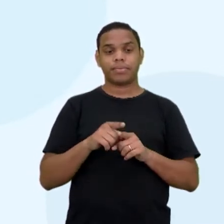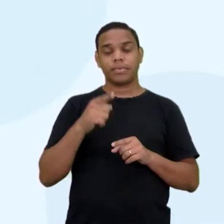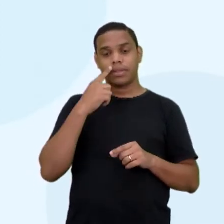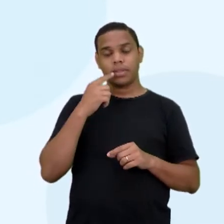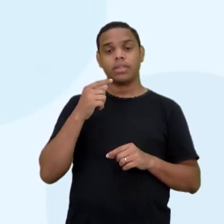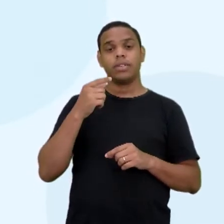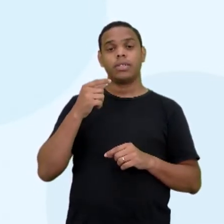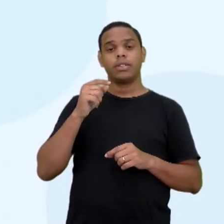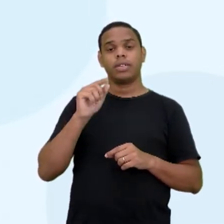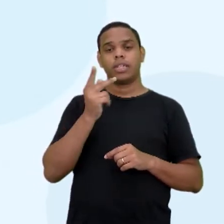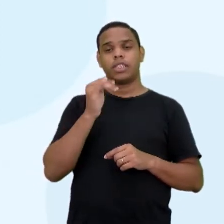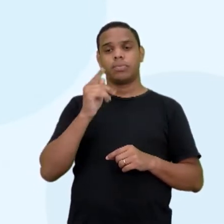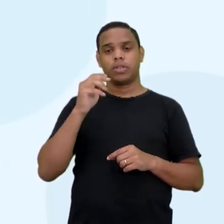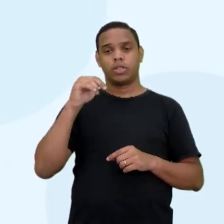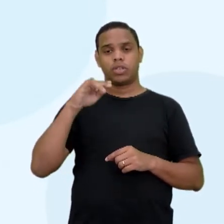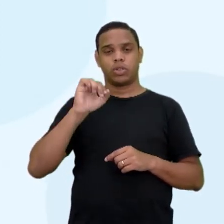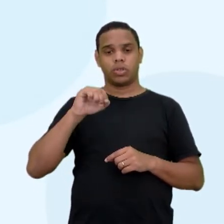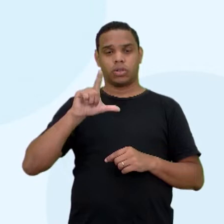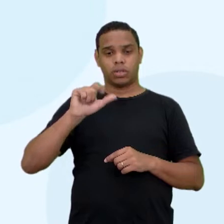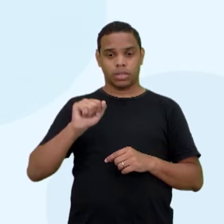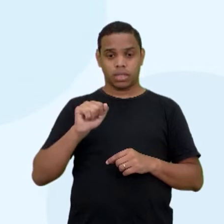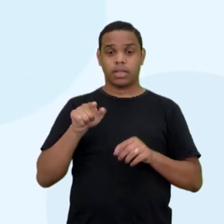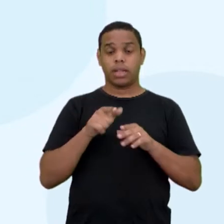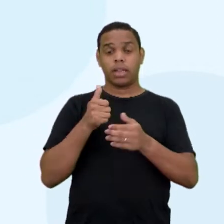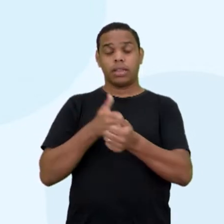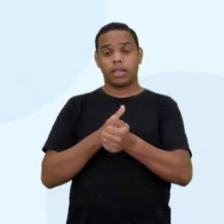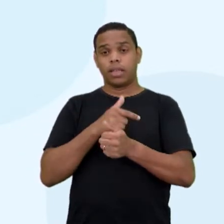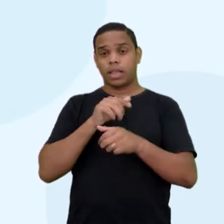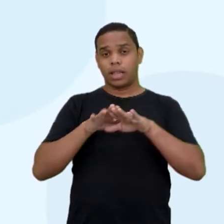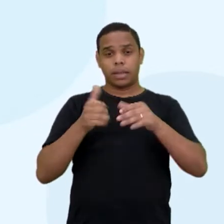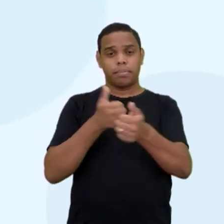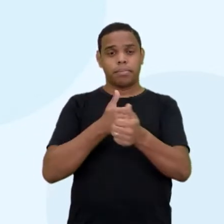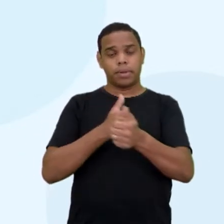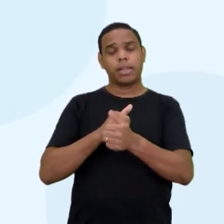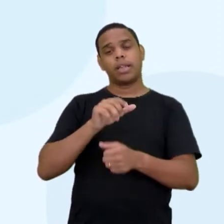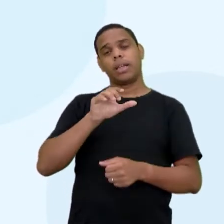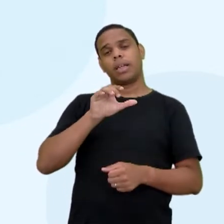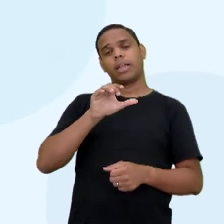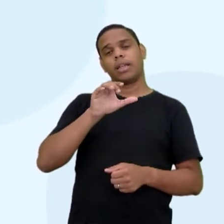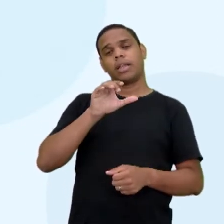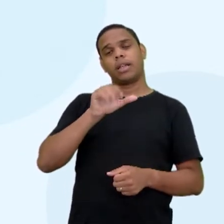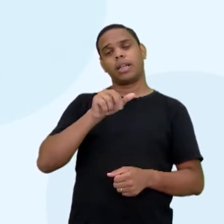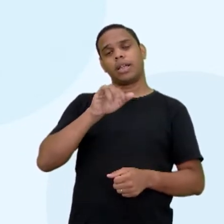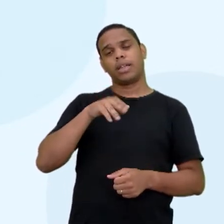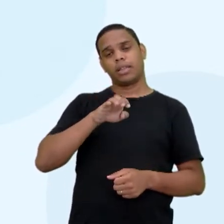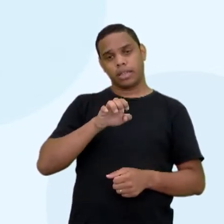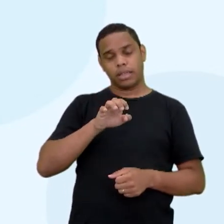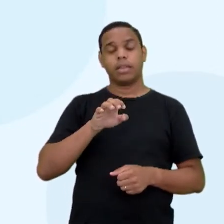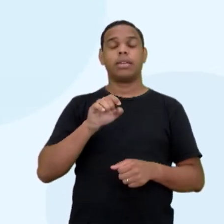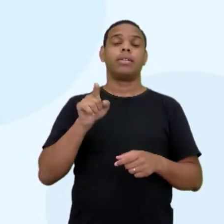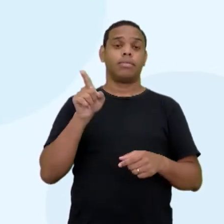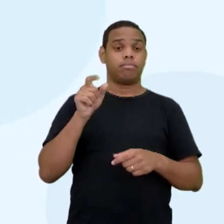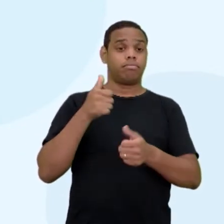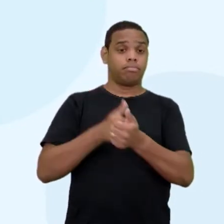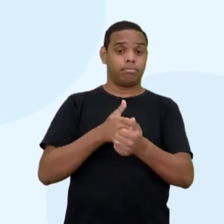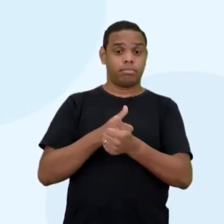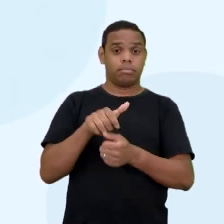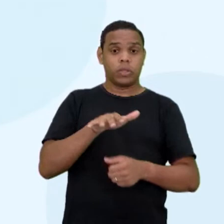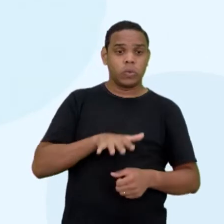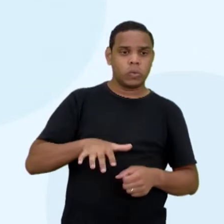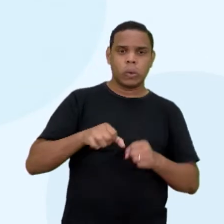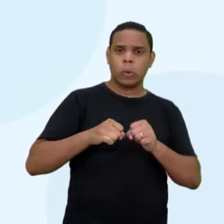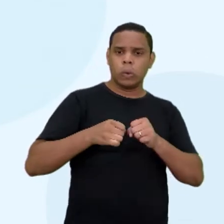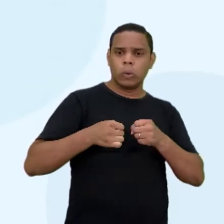da Hispaniola até o Mar do Caribe, né? E a gente vê que é bem extensa aí, né, a região